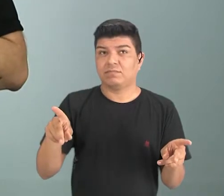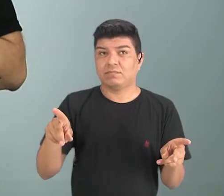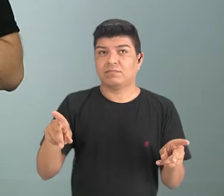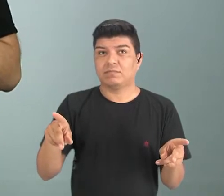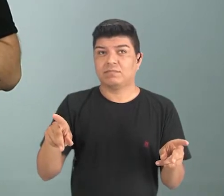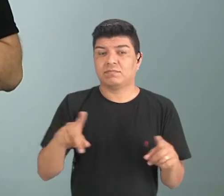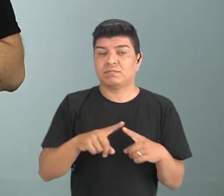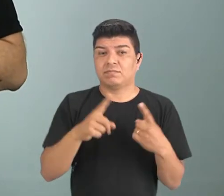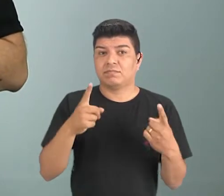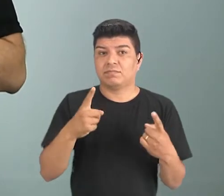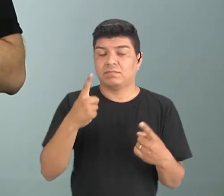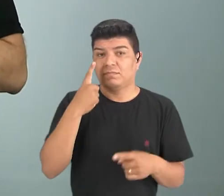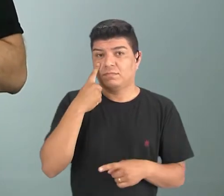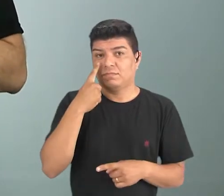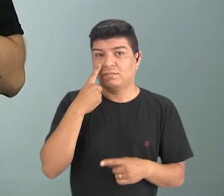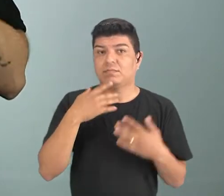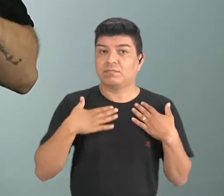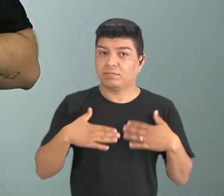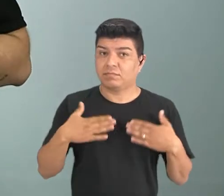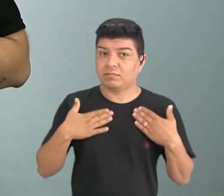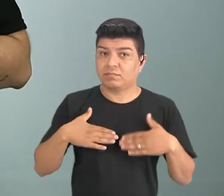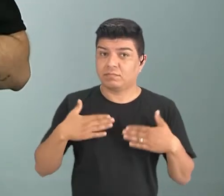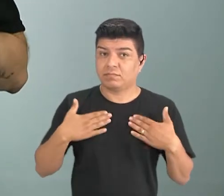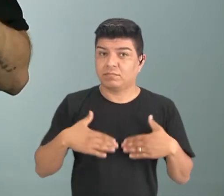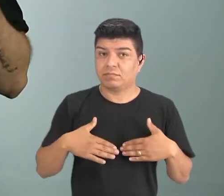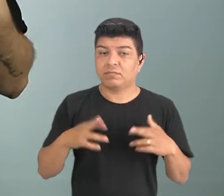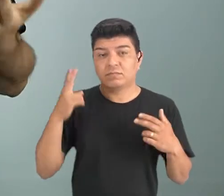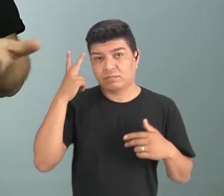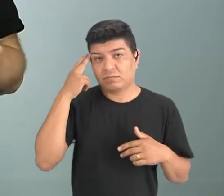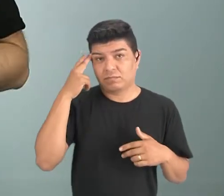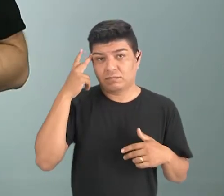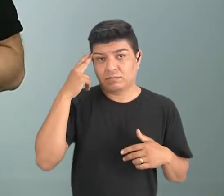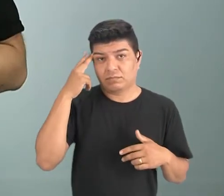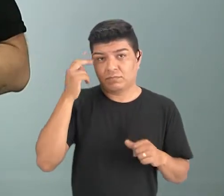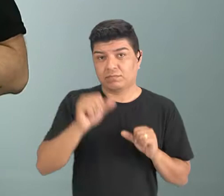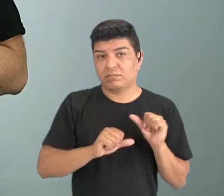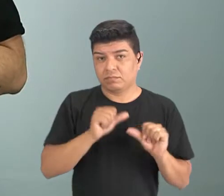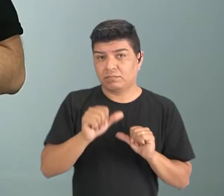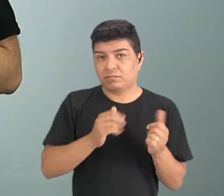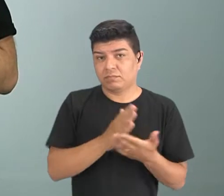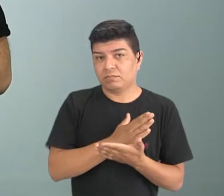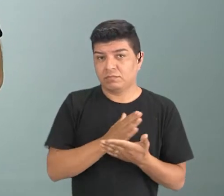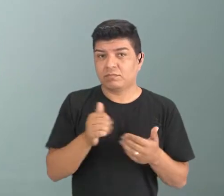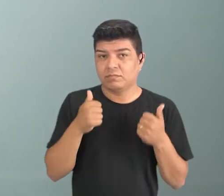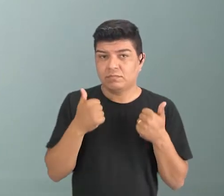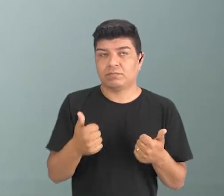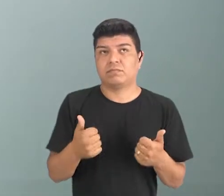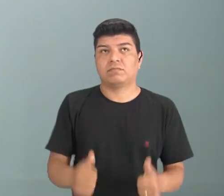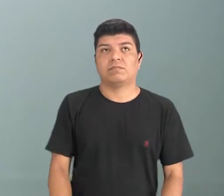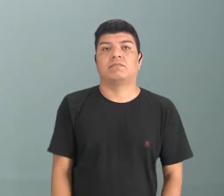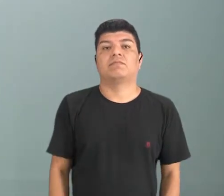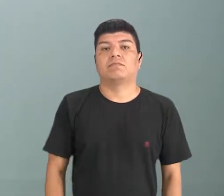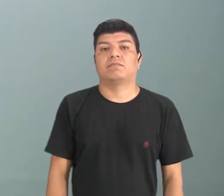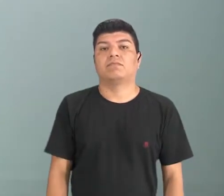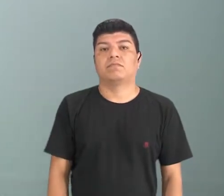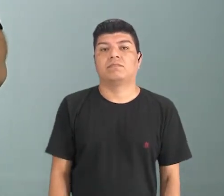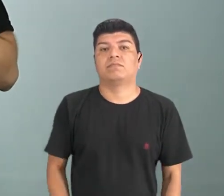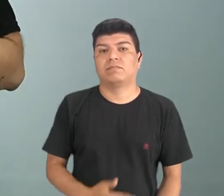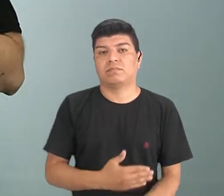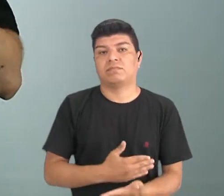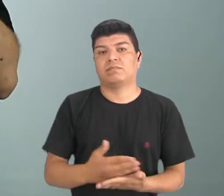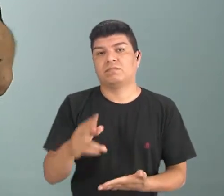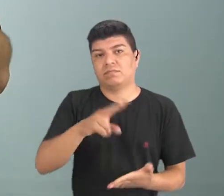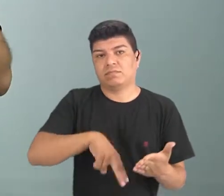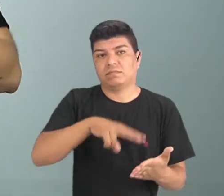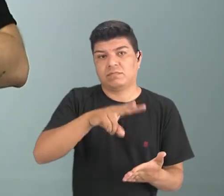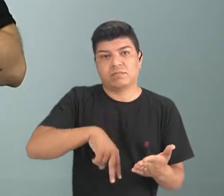modificações. Mas fique tranquilo que é normal algo modificar algumas situações, tá bom? Então nós vamos começar a leitura